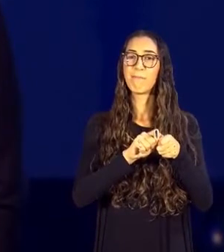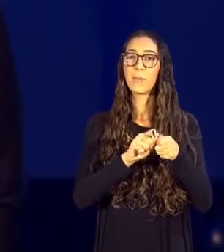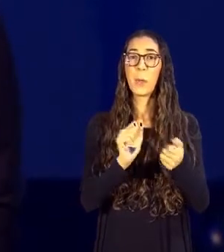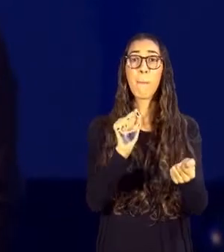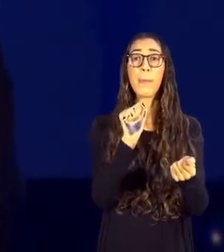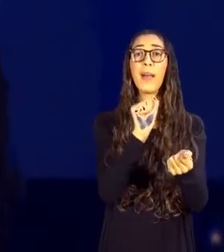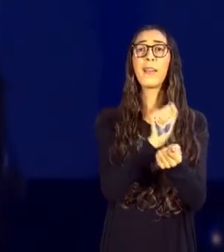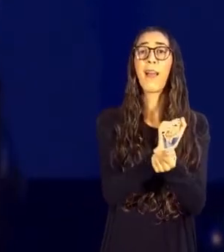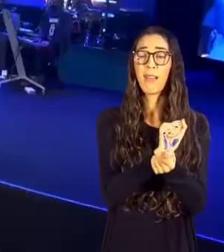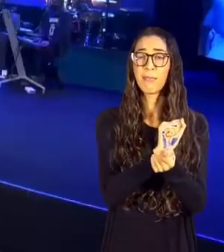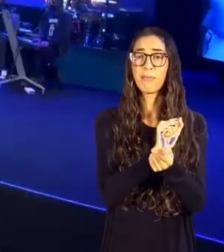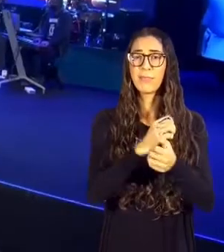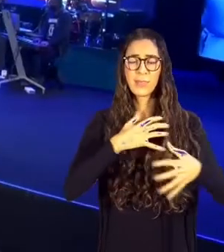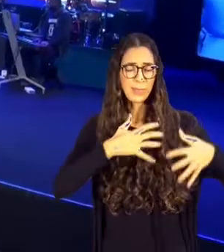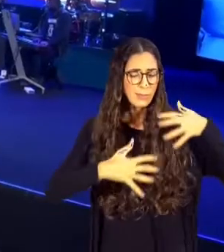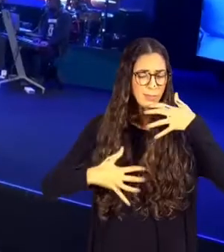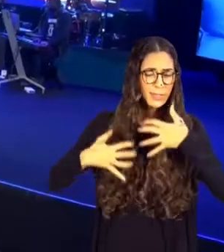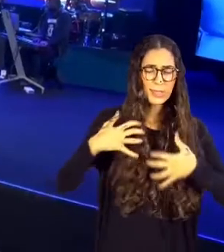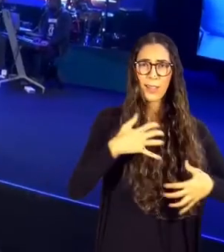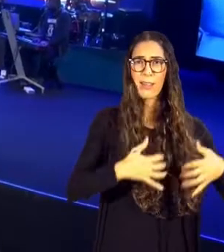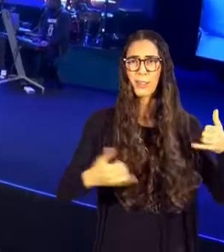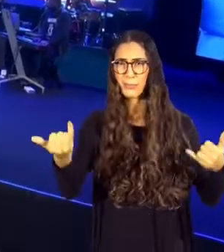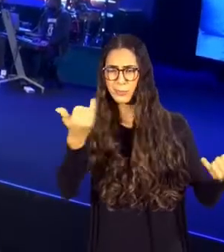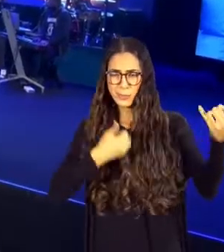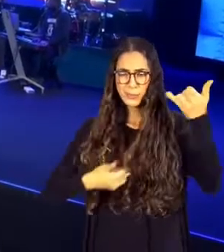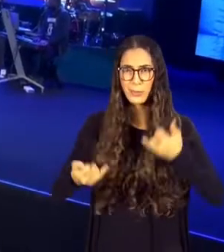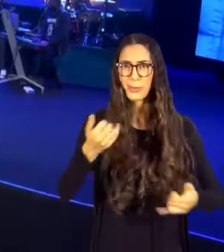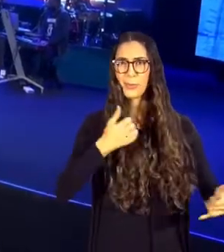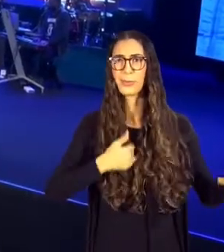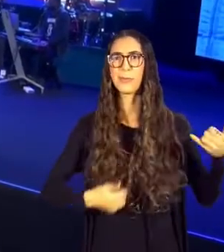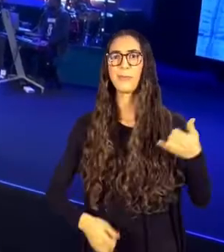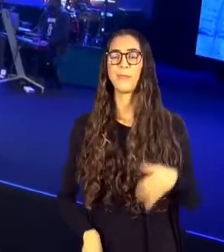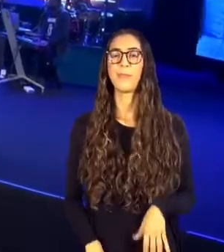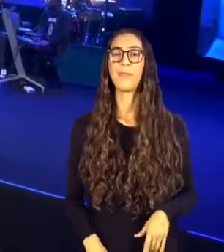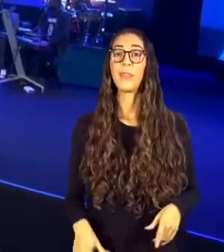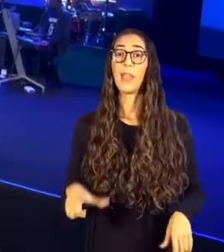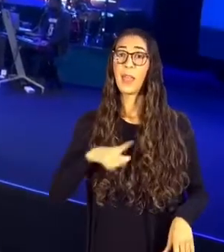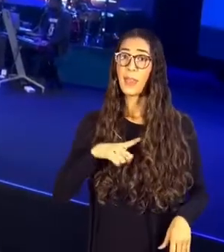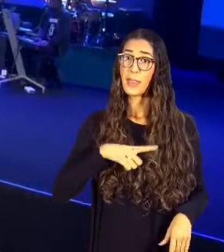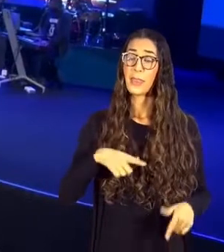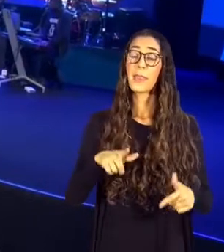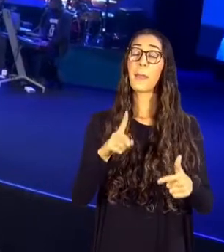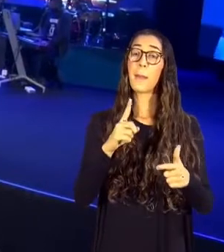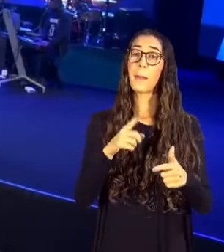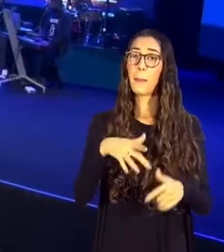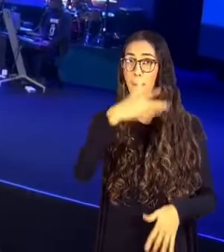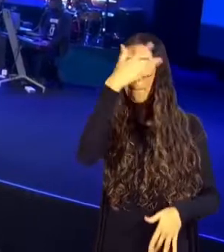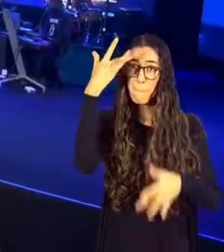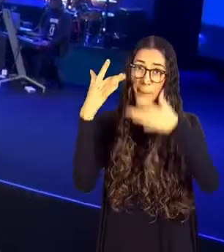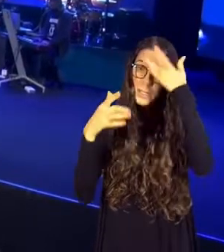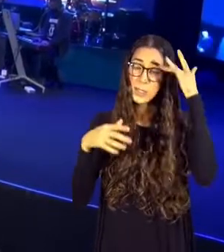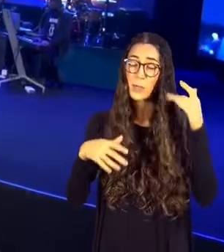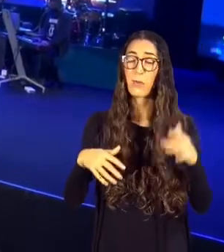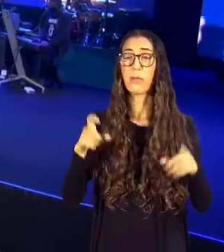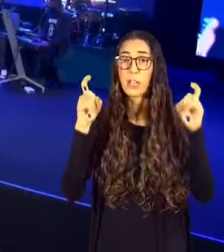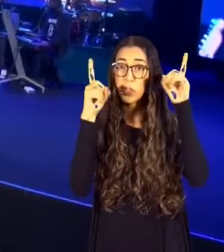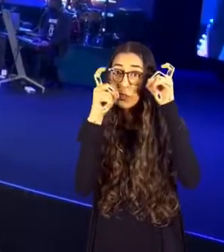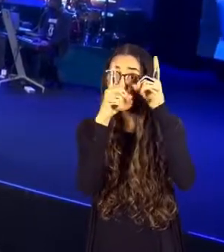essas notícias, às dificuldades. Sabe, tem gente que está tendo dificuldade de crer em Deus, tem gente que tem dificuldade